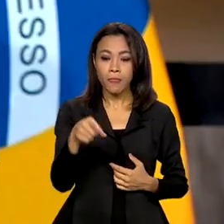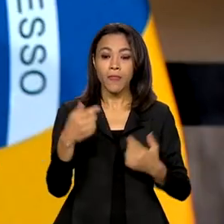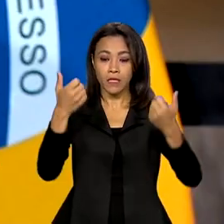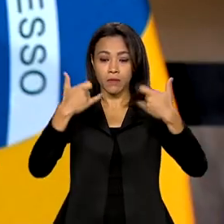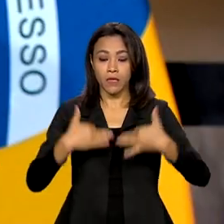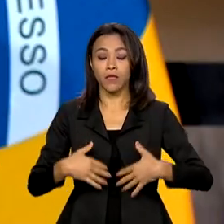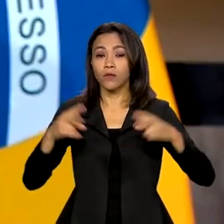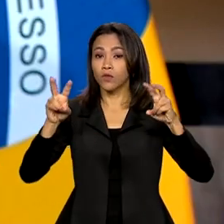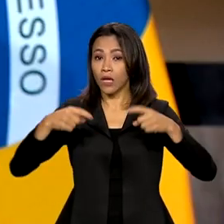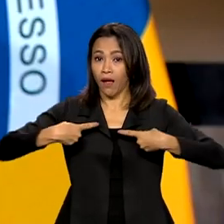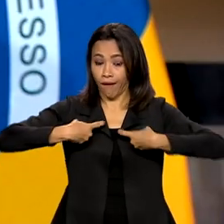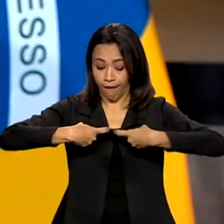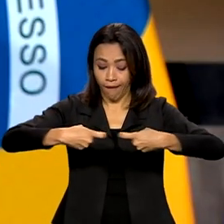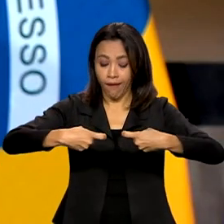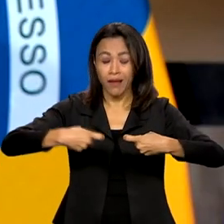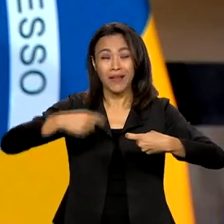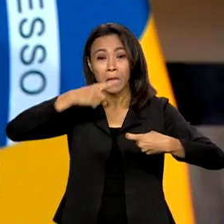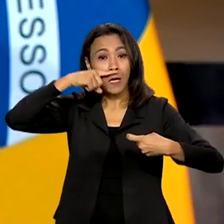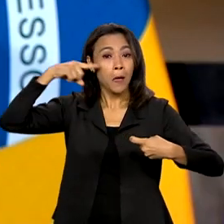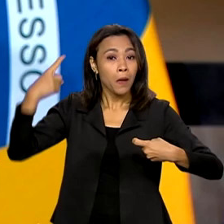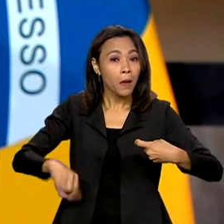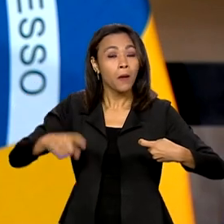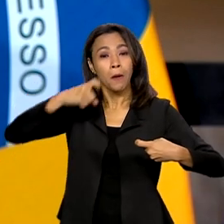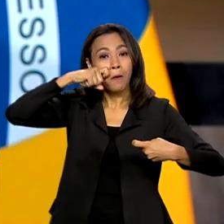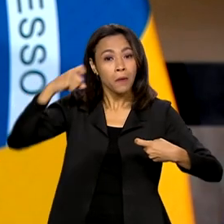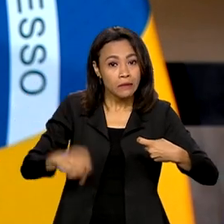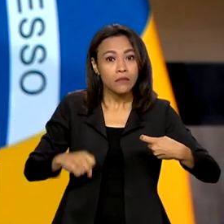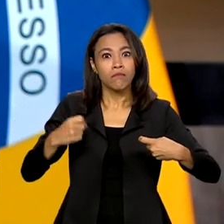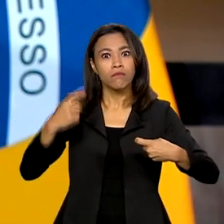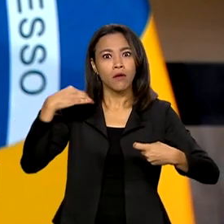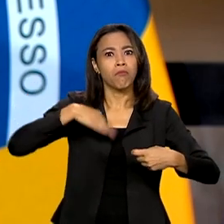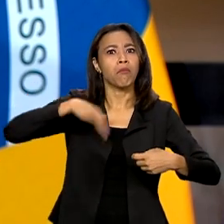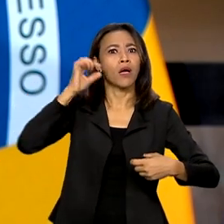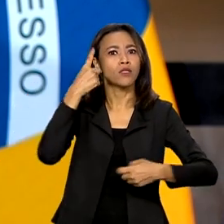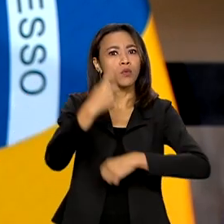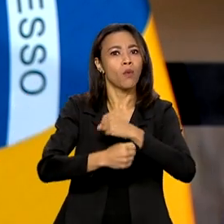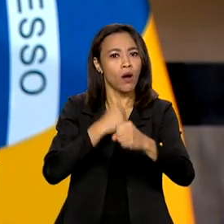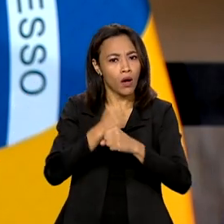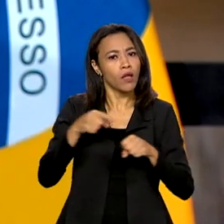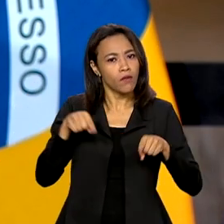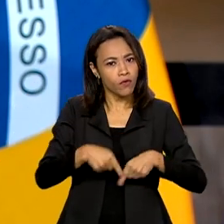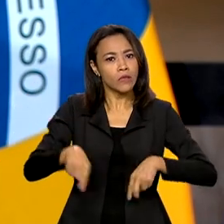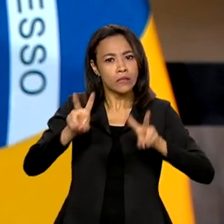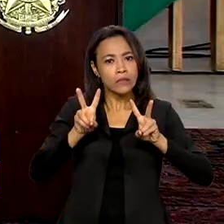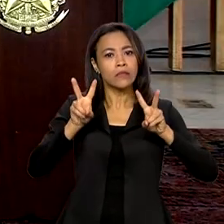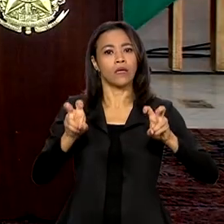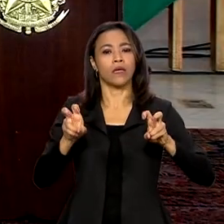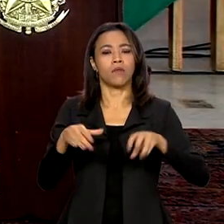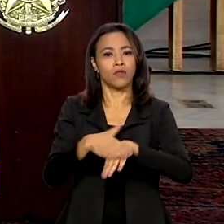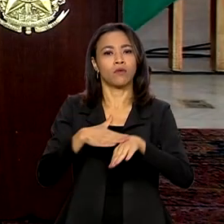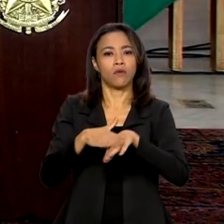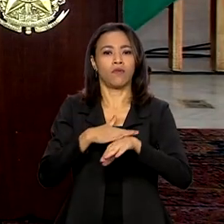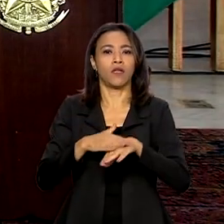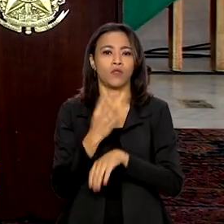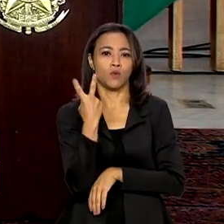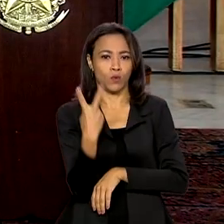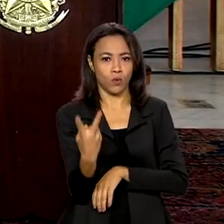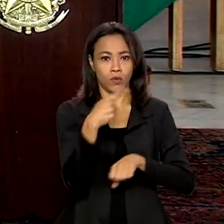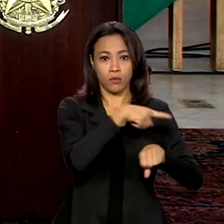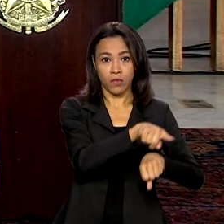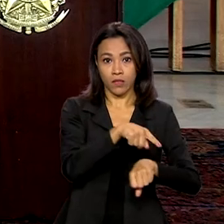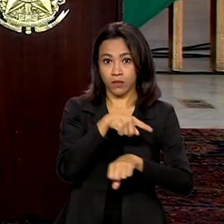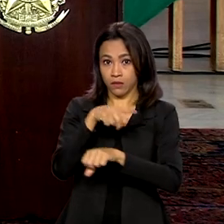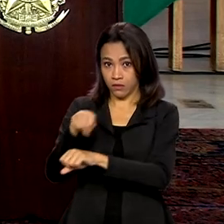Rússia e Ucrânia, que já passa de um ano, também foi assunto entre os dois presidentes. O presidente